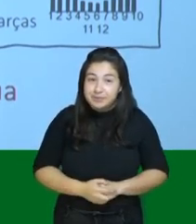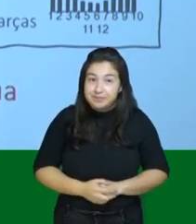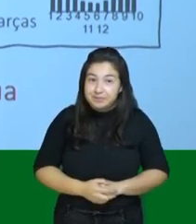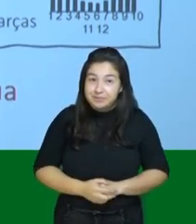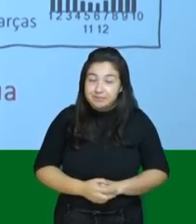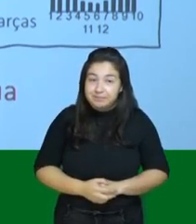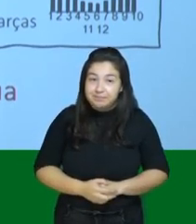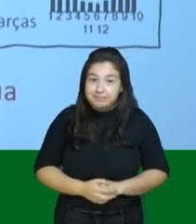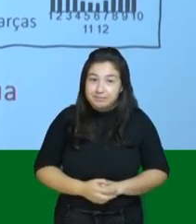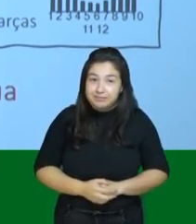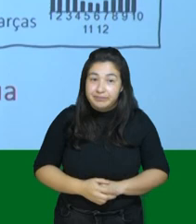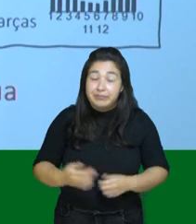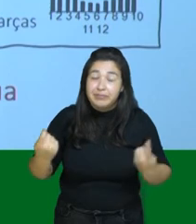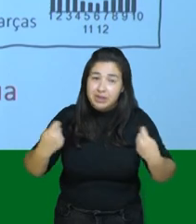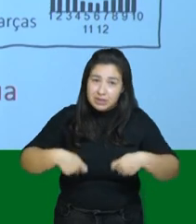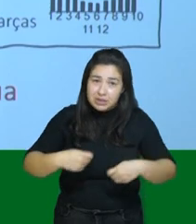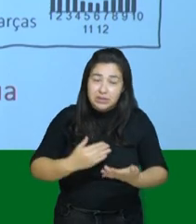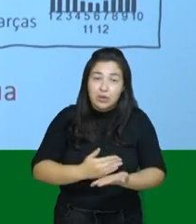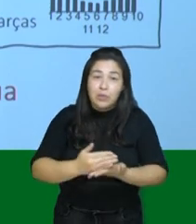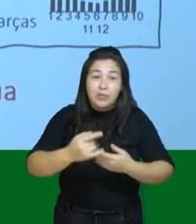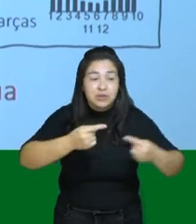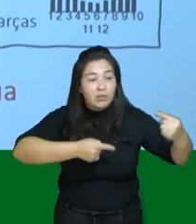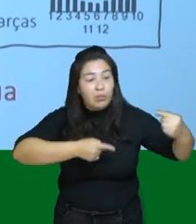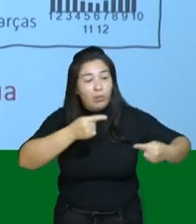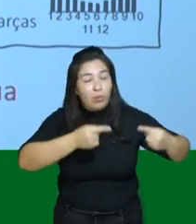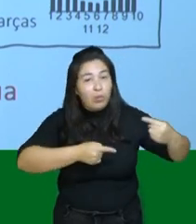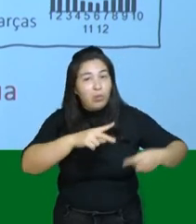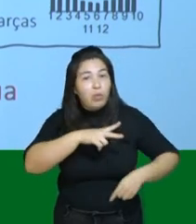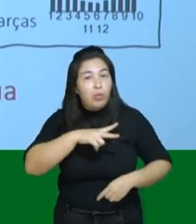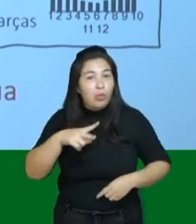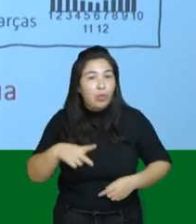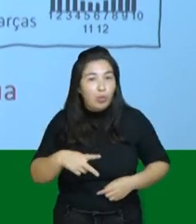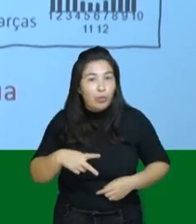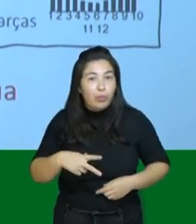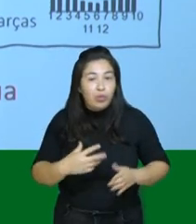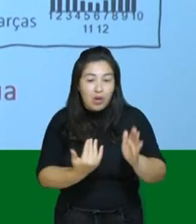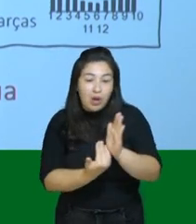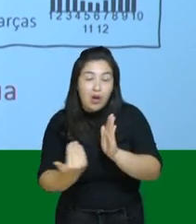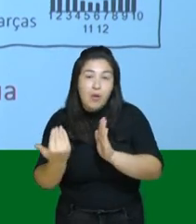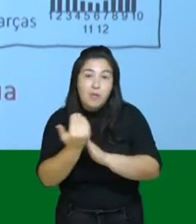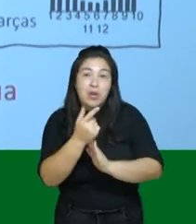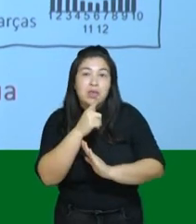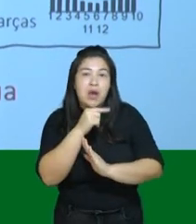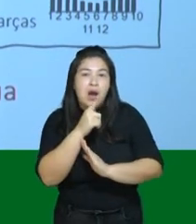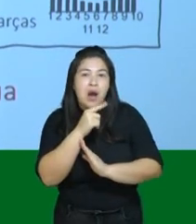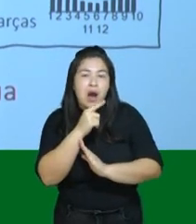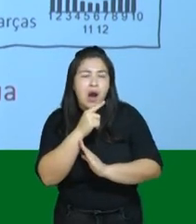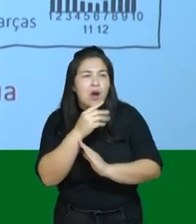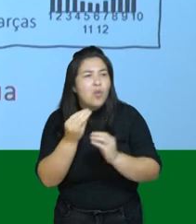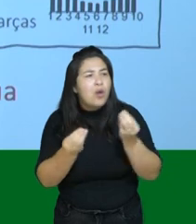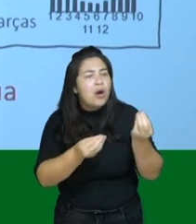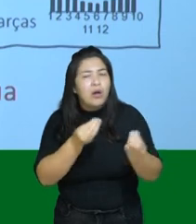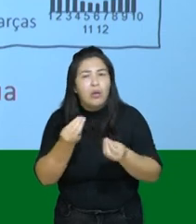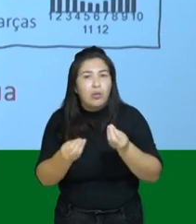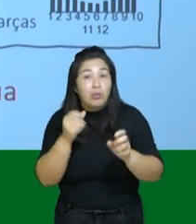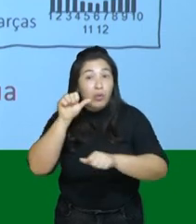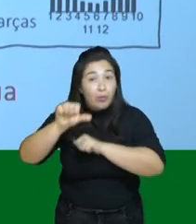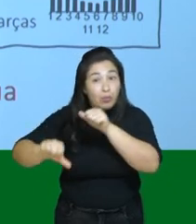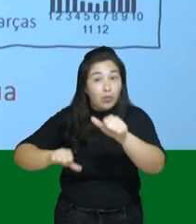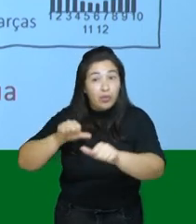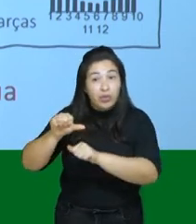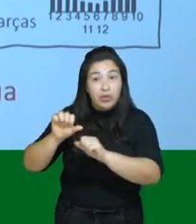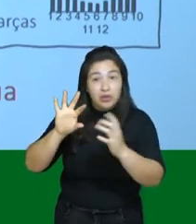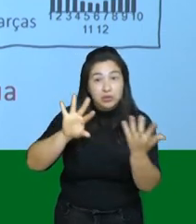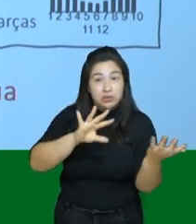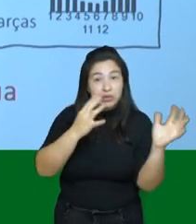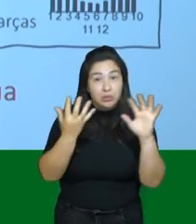ter que começar a ter políticas públicas em termos de abastecimento de água, né? É que com as mudanças